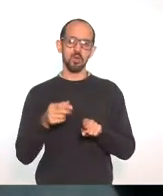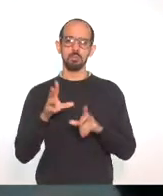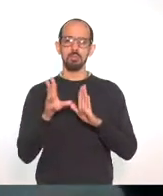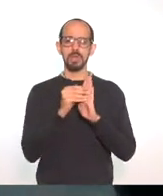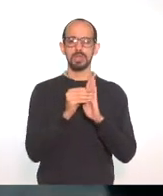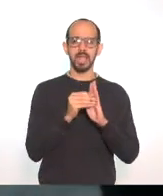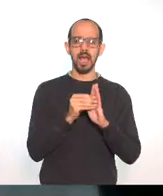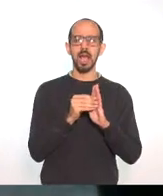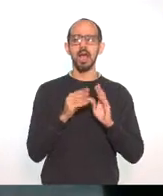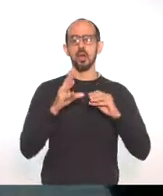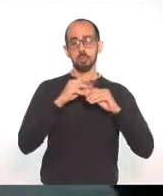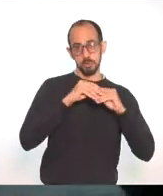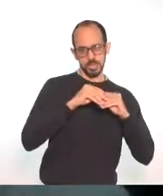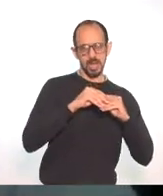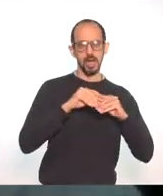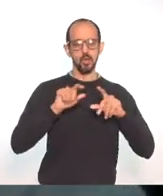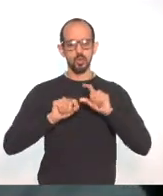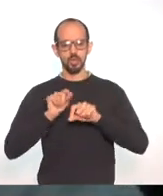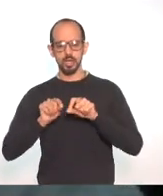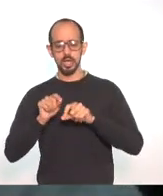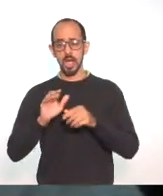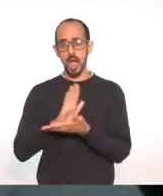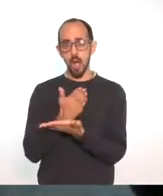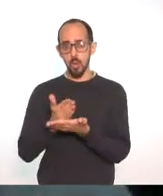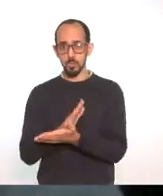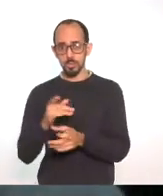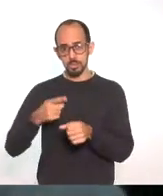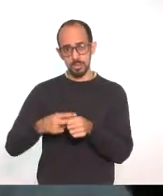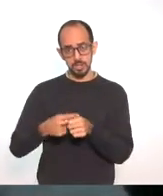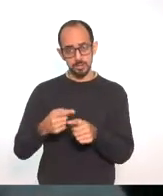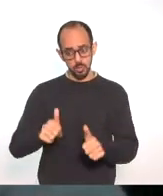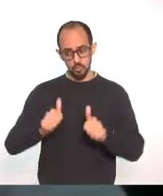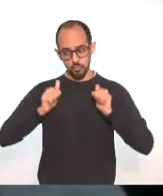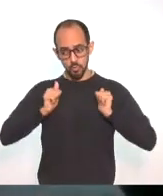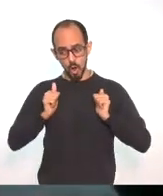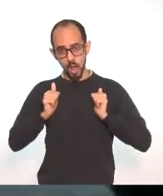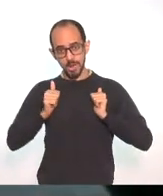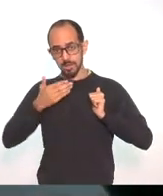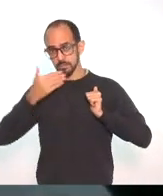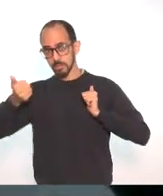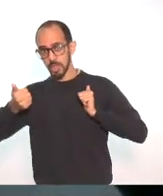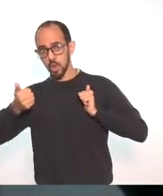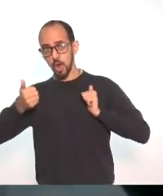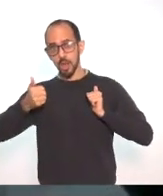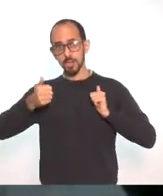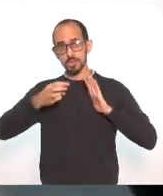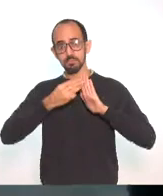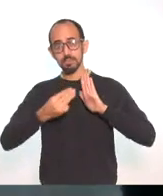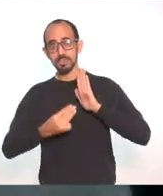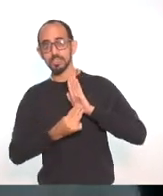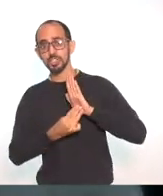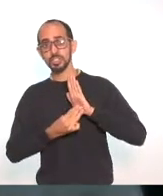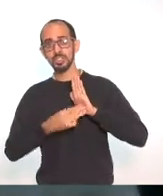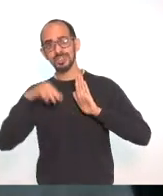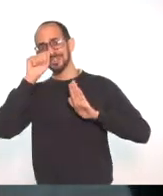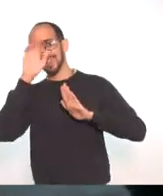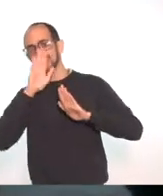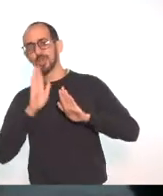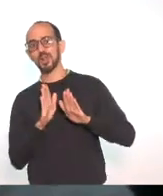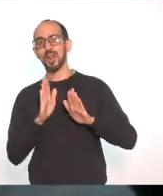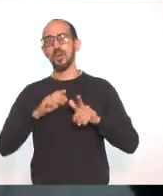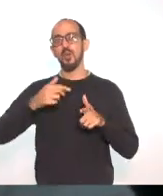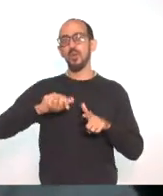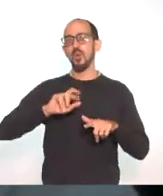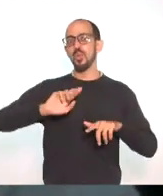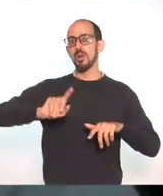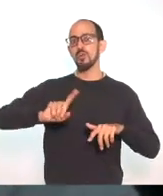desse debate para que cidade que muitas vezes estão de fora das melhores medidas internacionais nacionais não sofra por conta dos